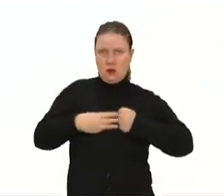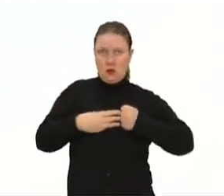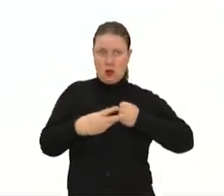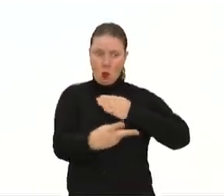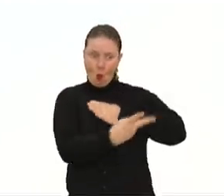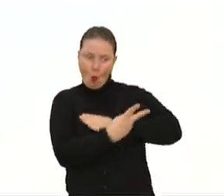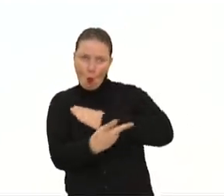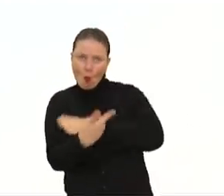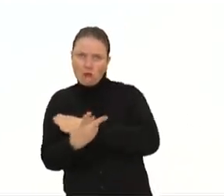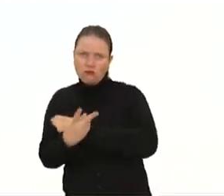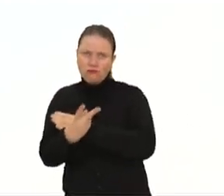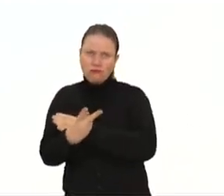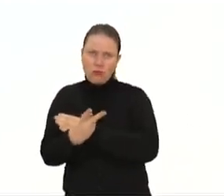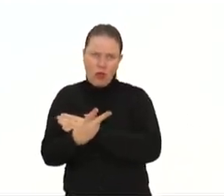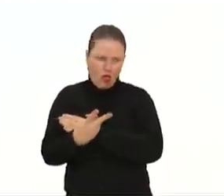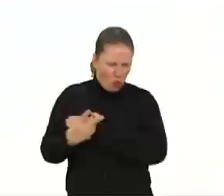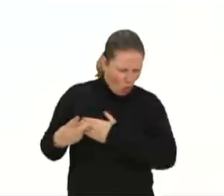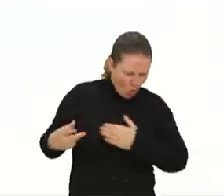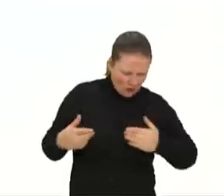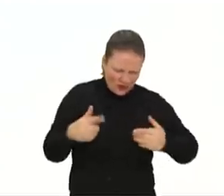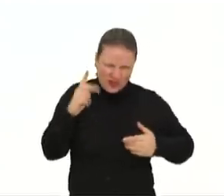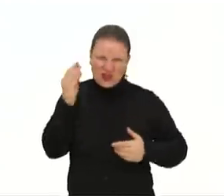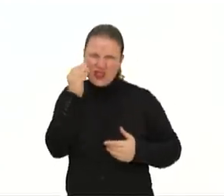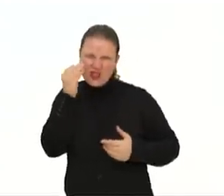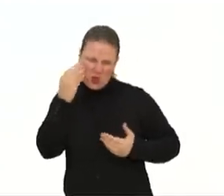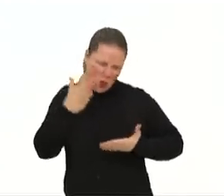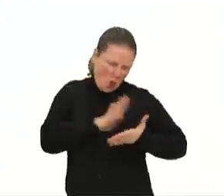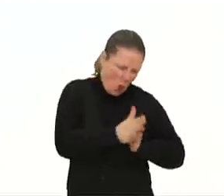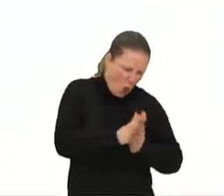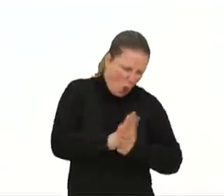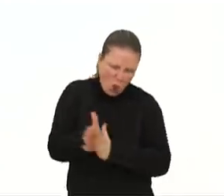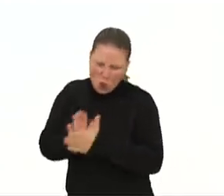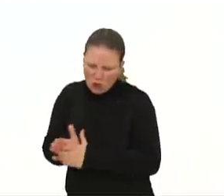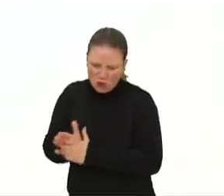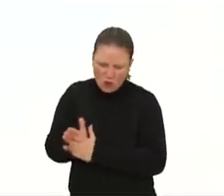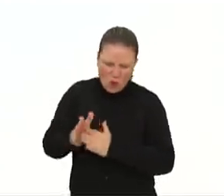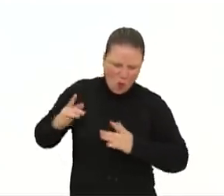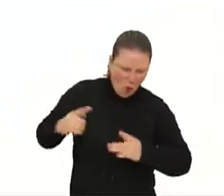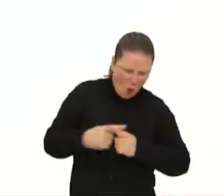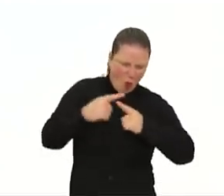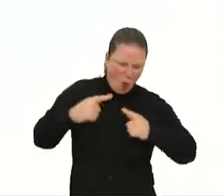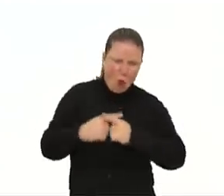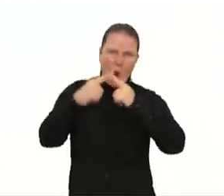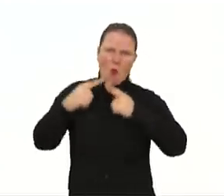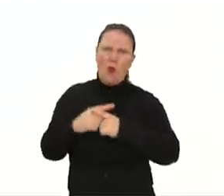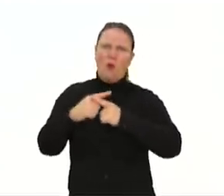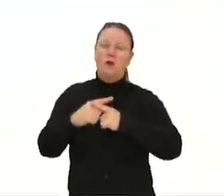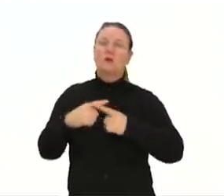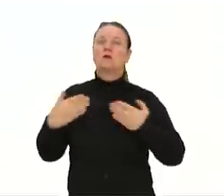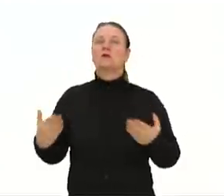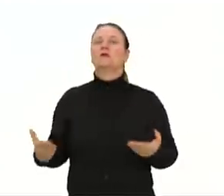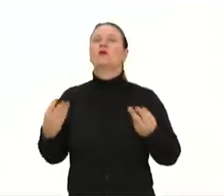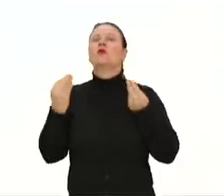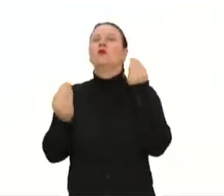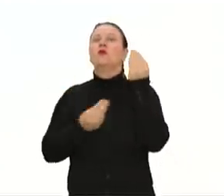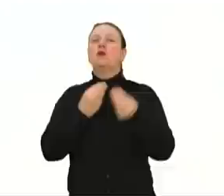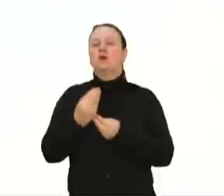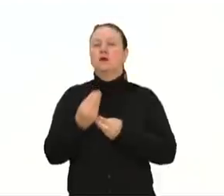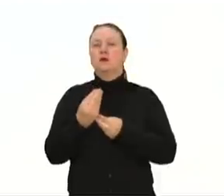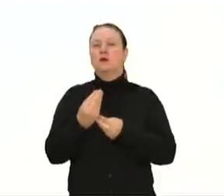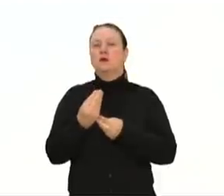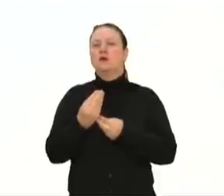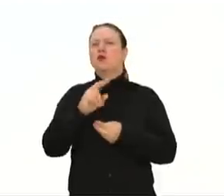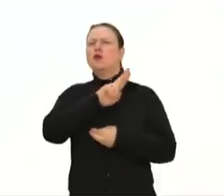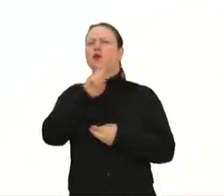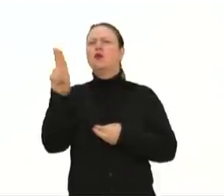Que estão numa batalha contra os agentes infecciosos, contra as bactérias, por exemplo, que estejam ali. Que células são